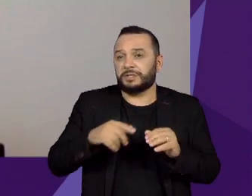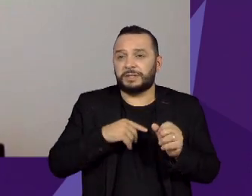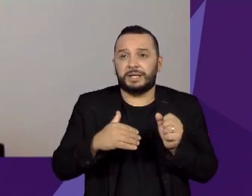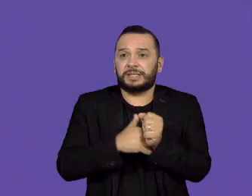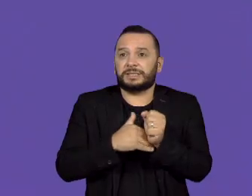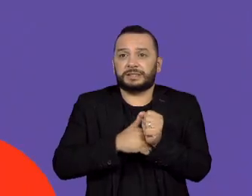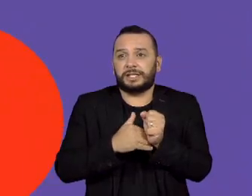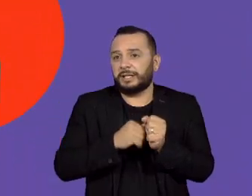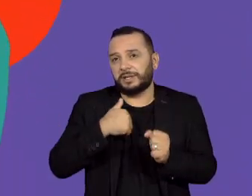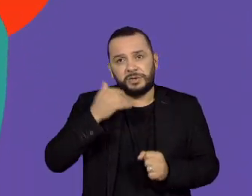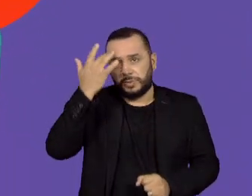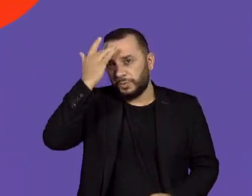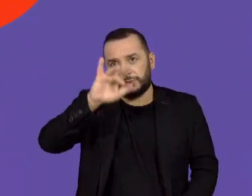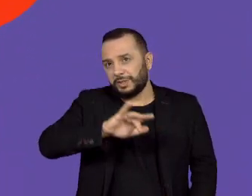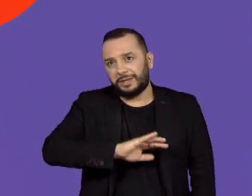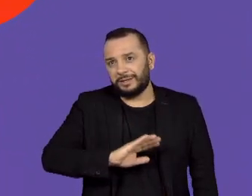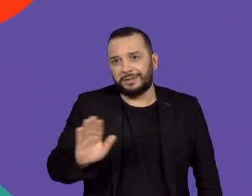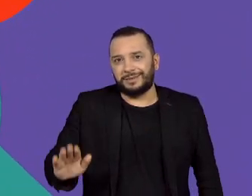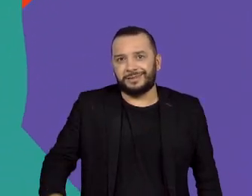eu sei.